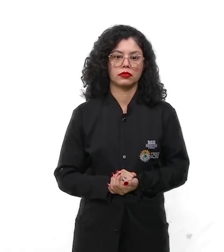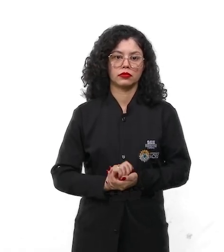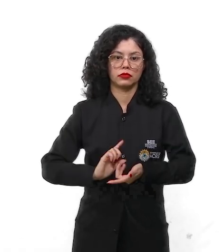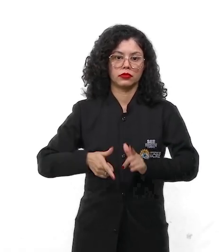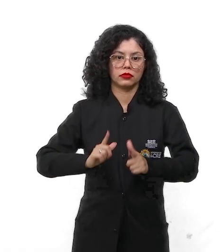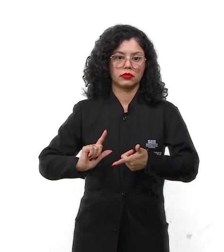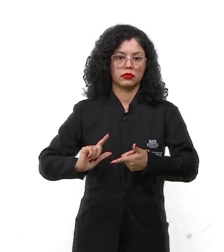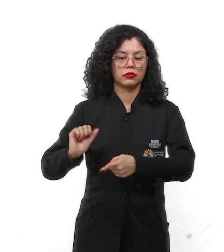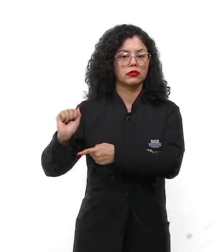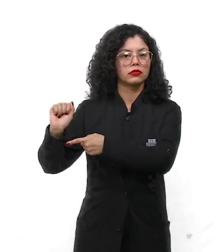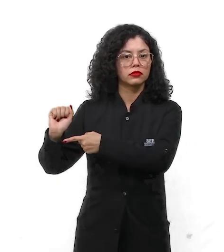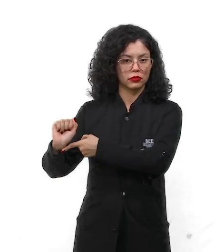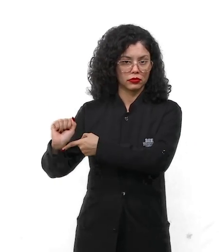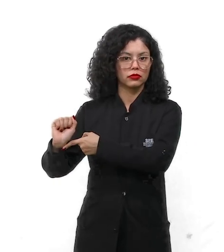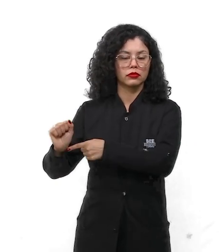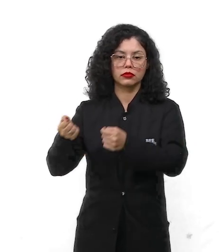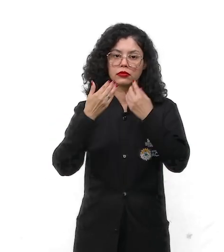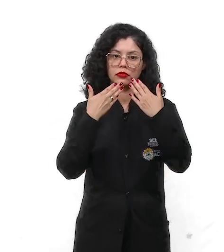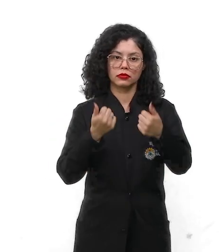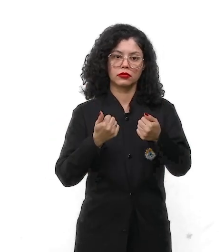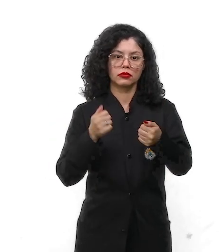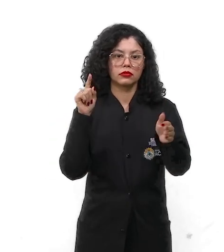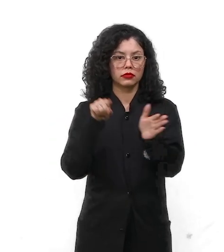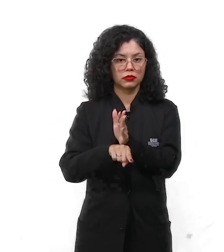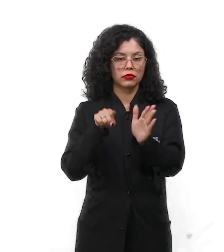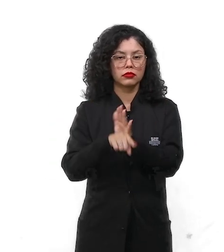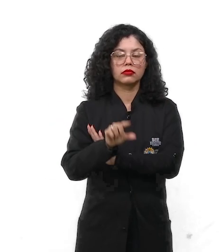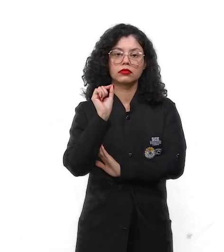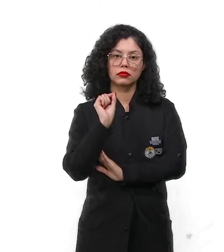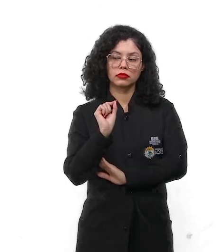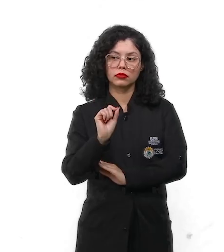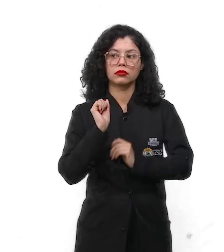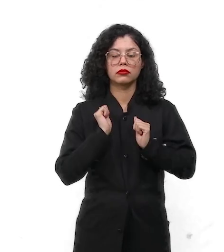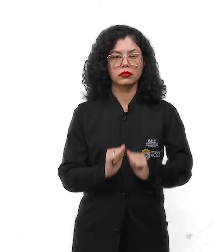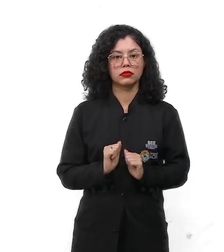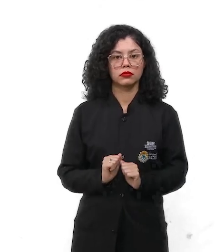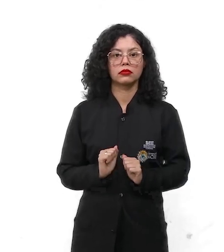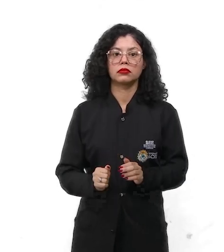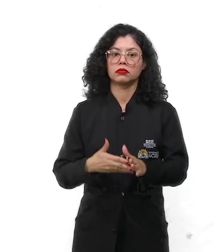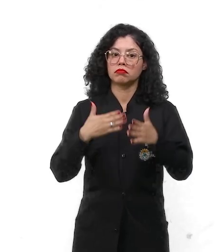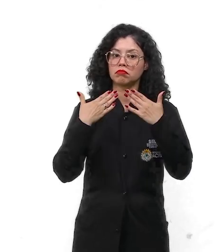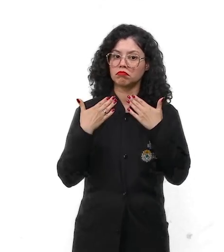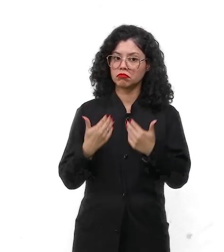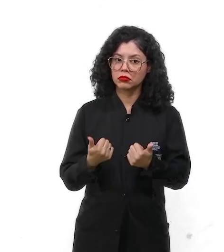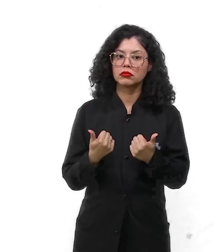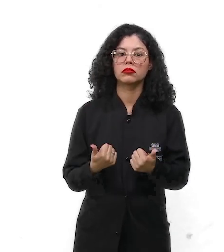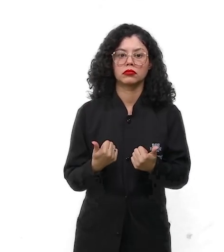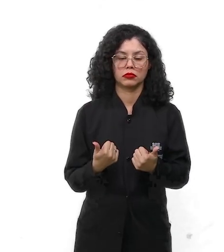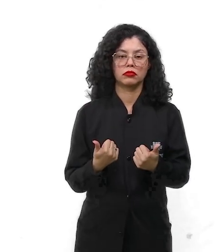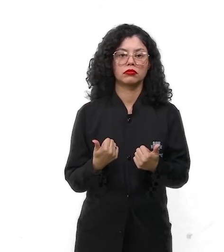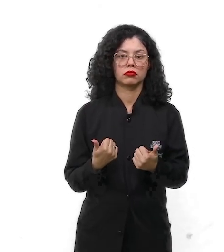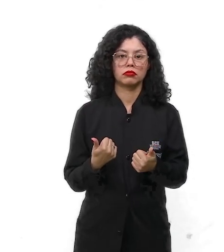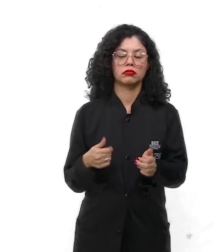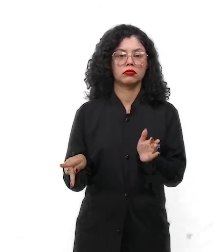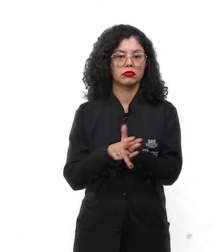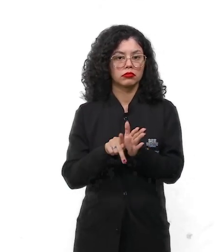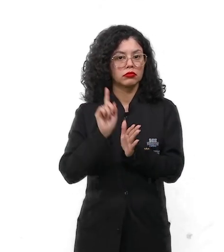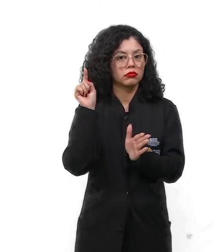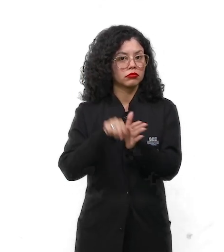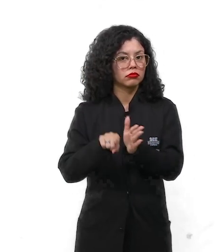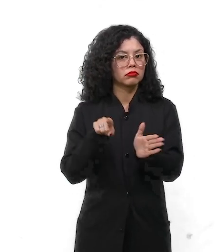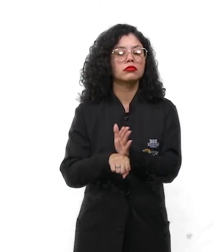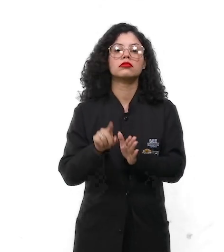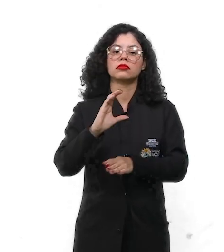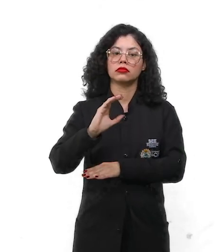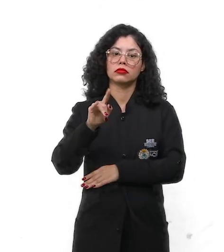letra A. Tudo bem? Essa questão aqui, ela poderia muito bem estar lá numa questão de